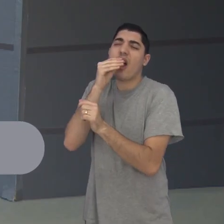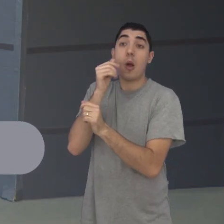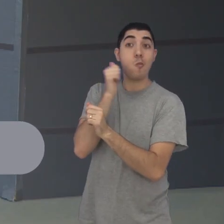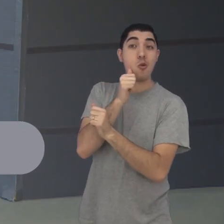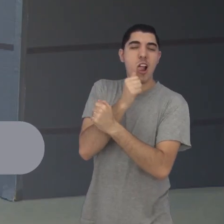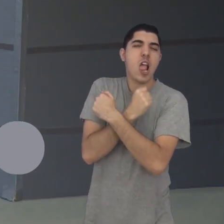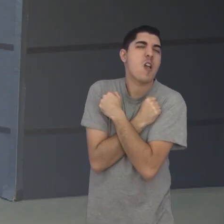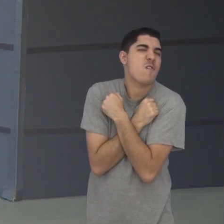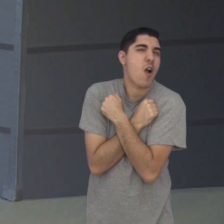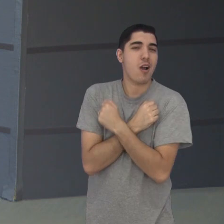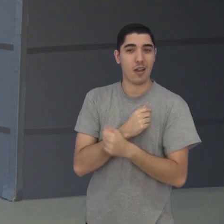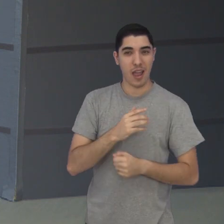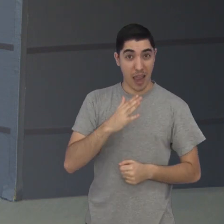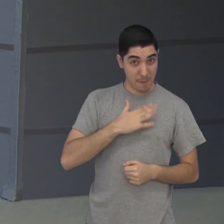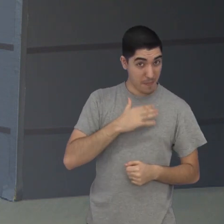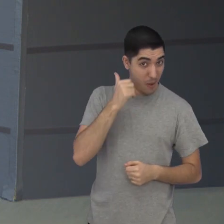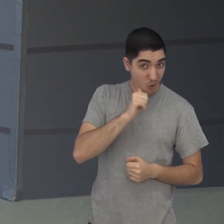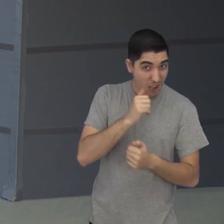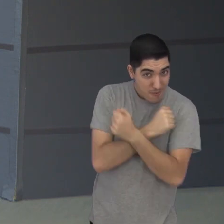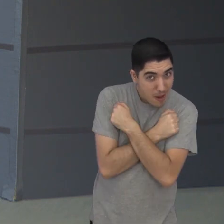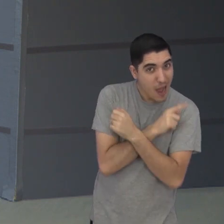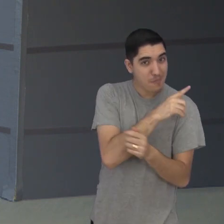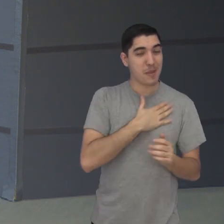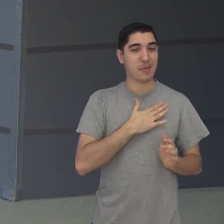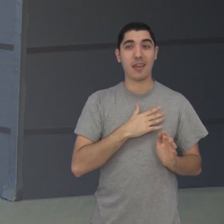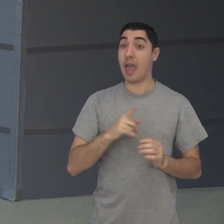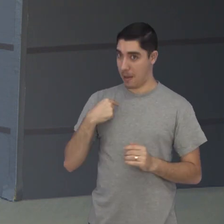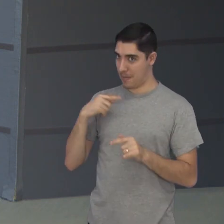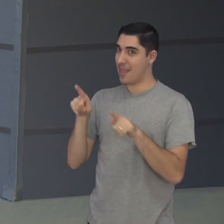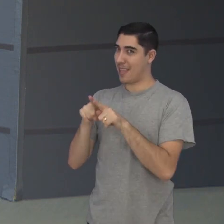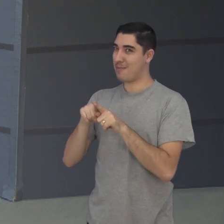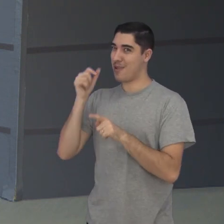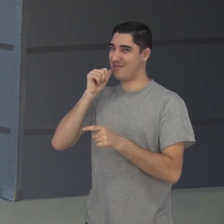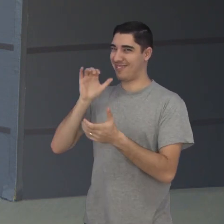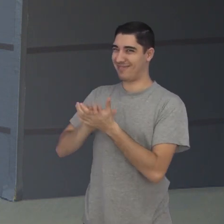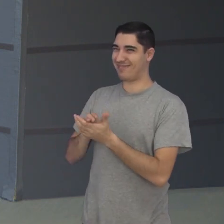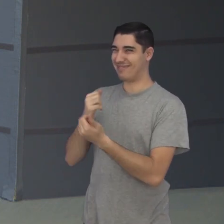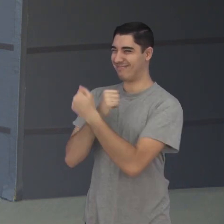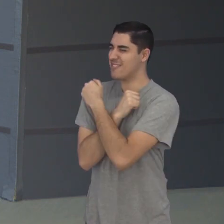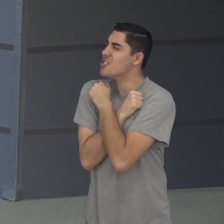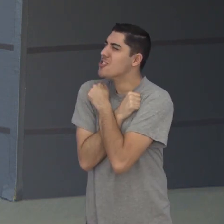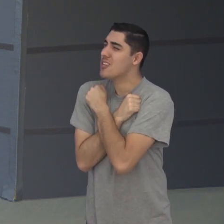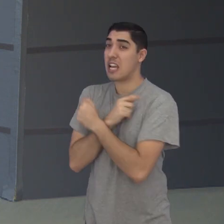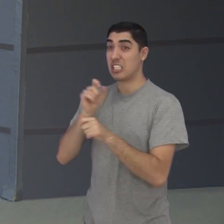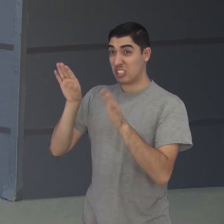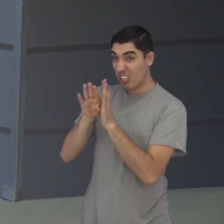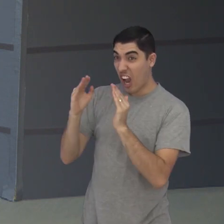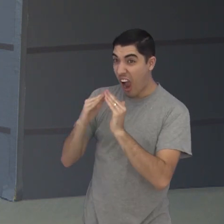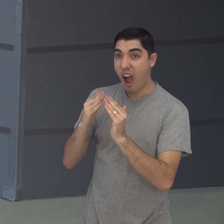Um abraço bem apertado para minha mulher, não posso me comprometer. É isso, tá bom. E para minha também, que senão chegar em casa não tem janta.